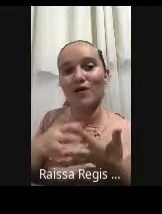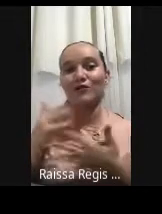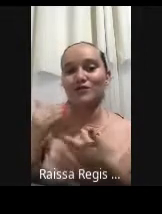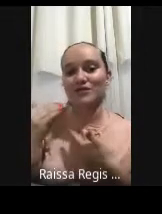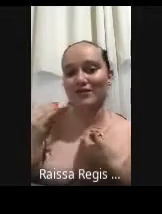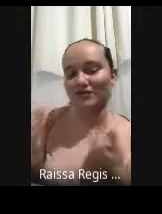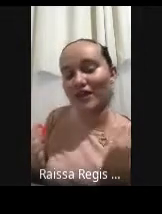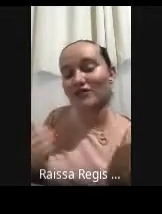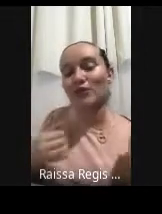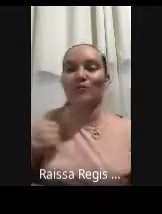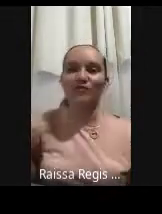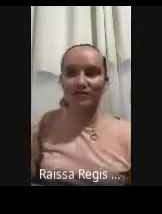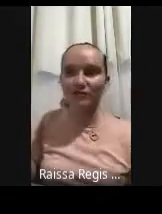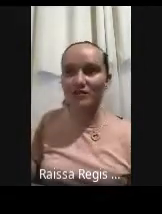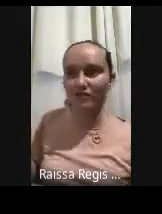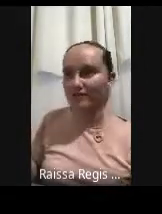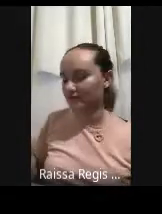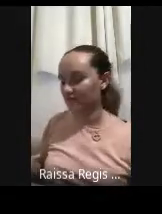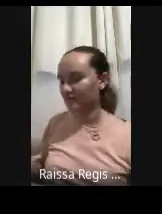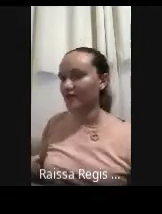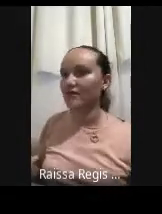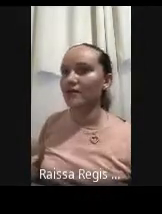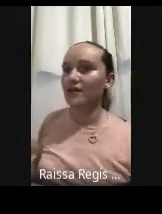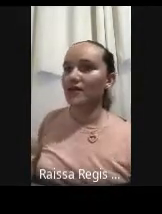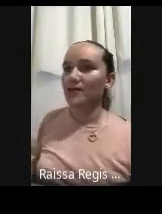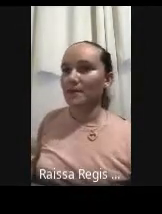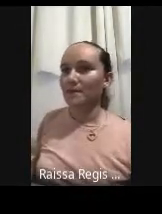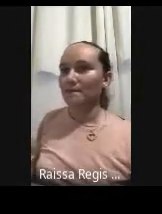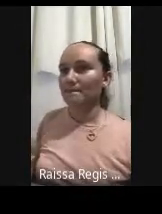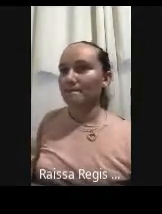mão, aonde que o sinal é feito, qual que é o movimento que você faz.